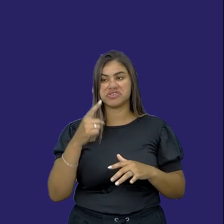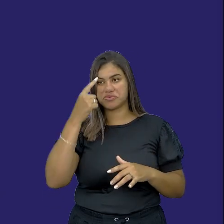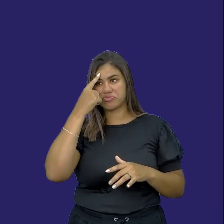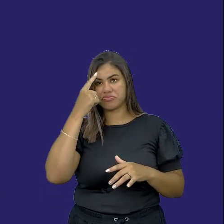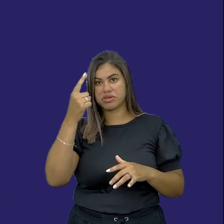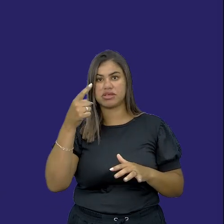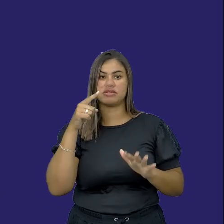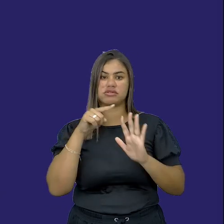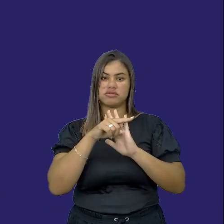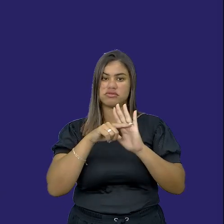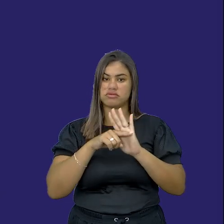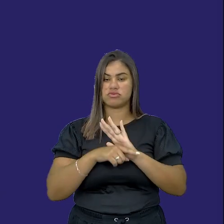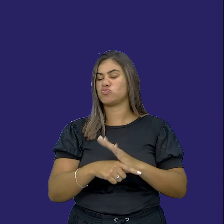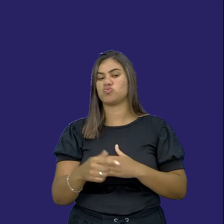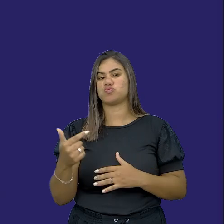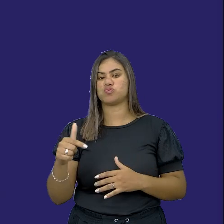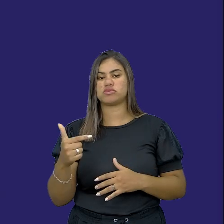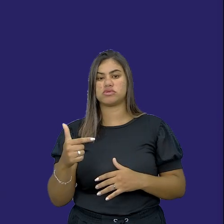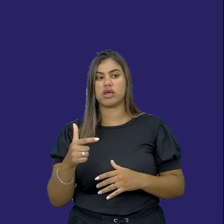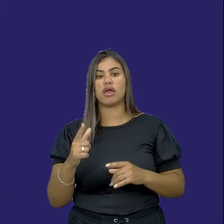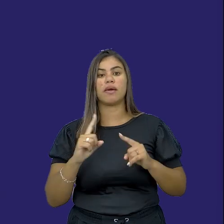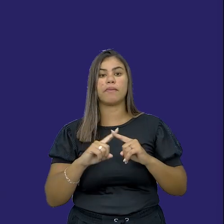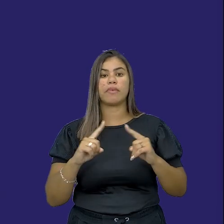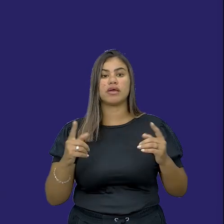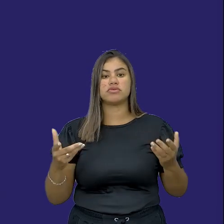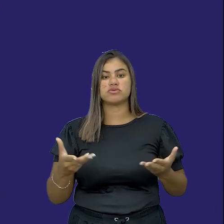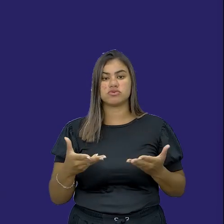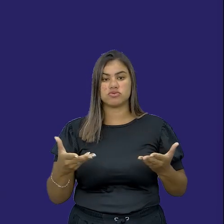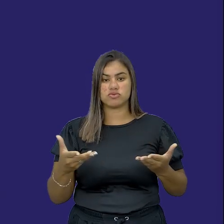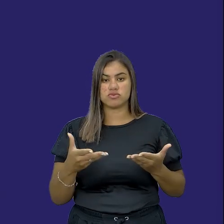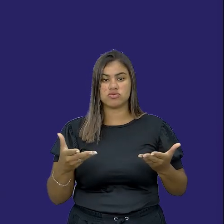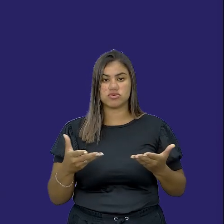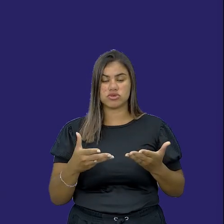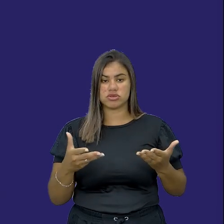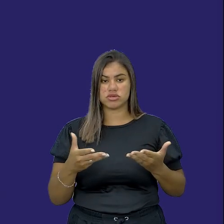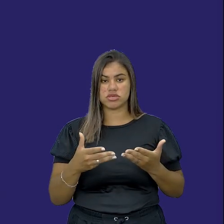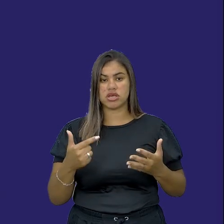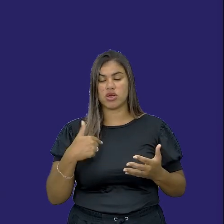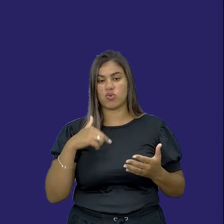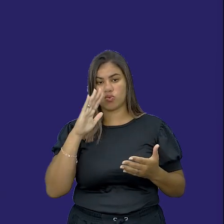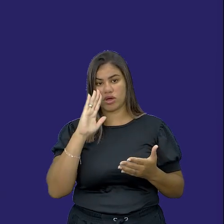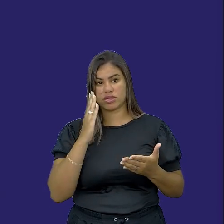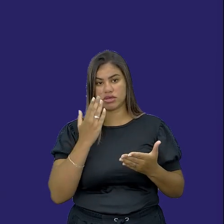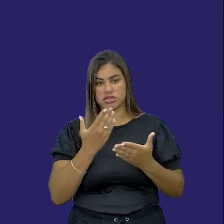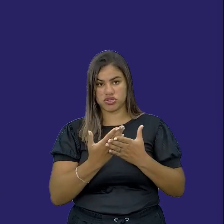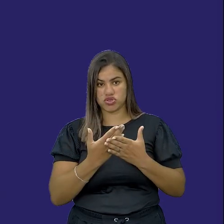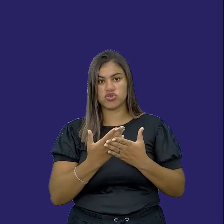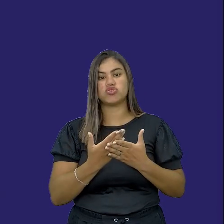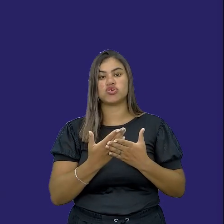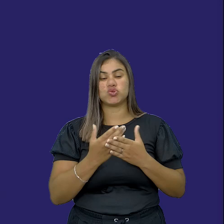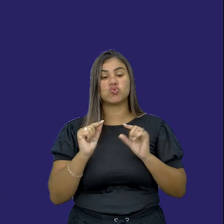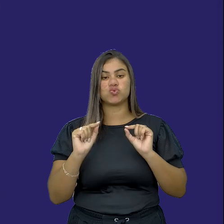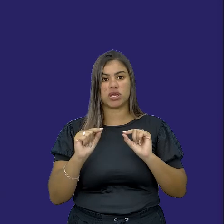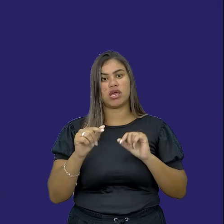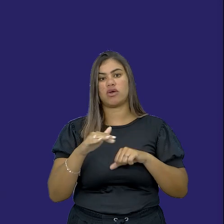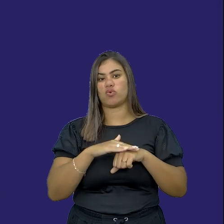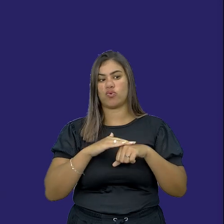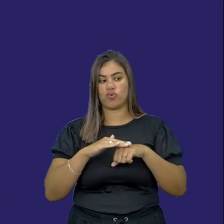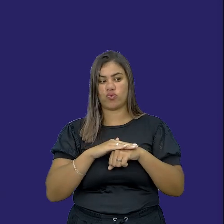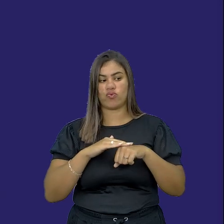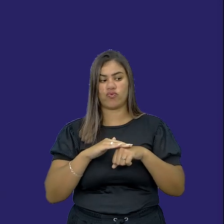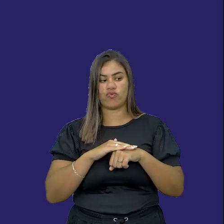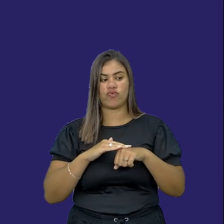trabalho investigativo, hoje, acredito eu, né, depois um pouco da nossa conversa,